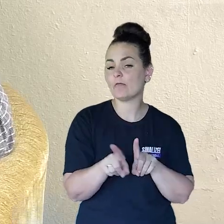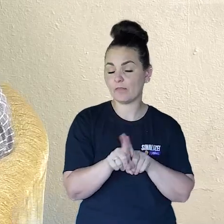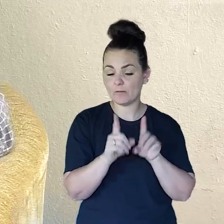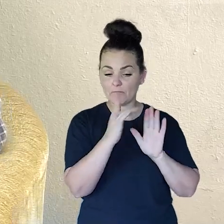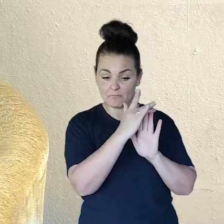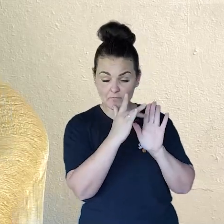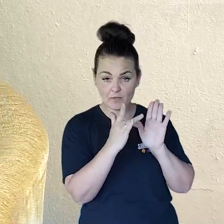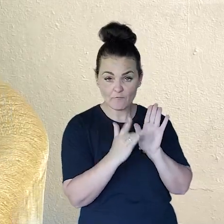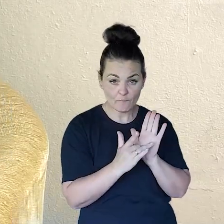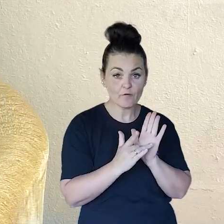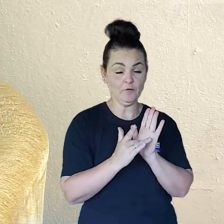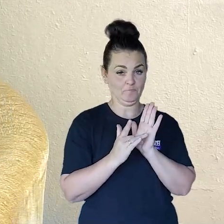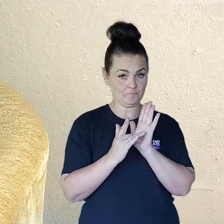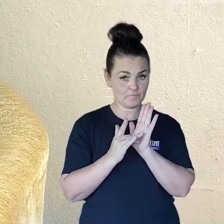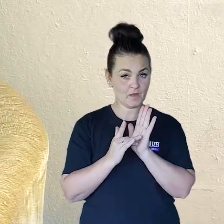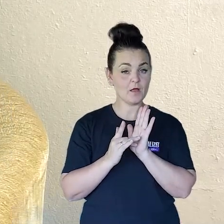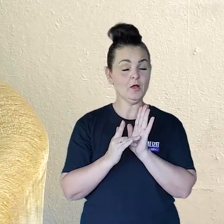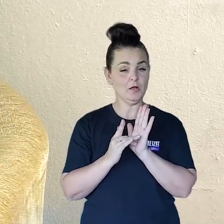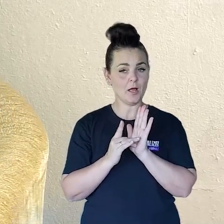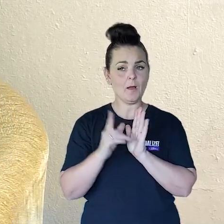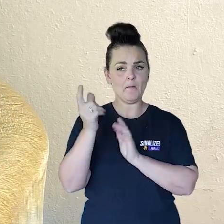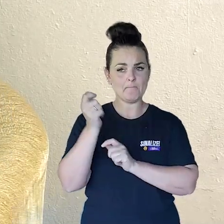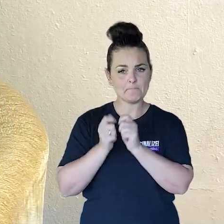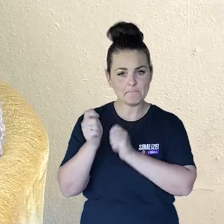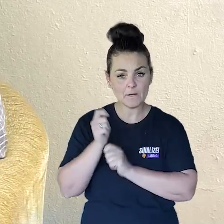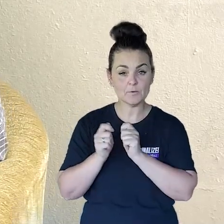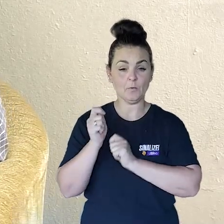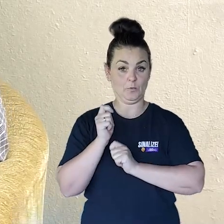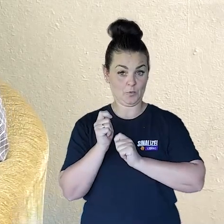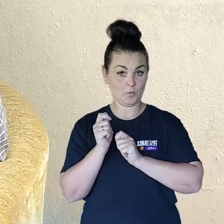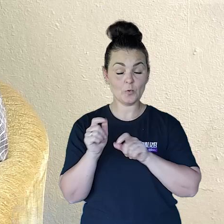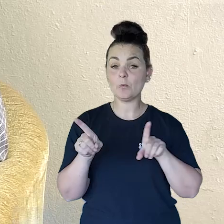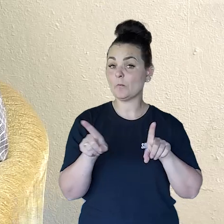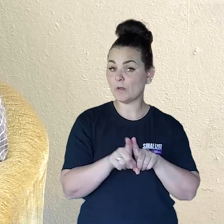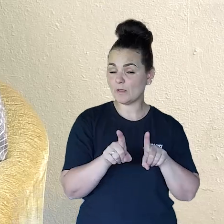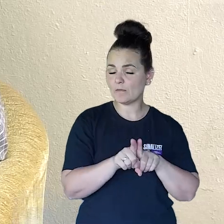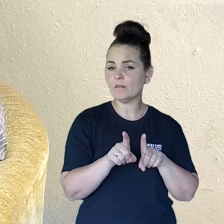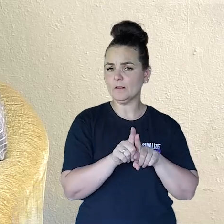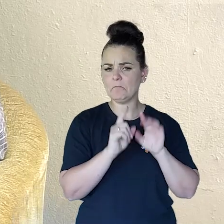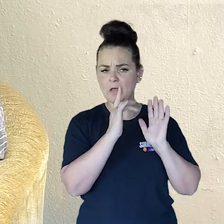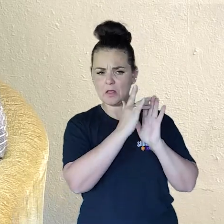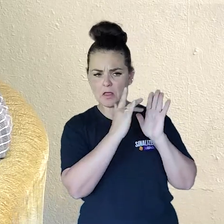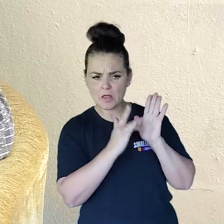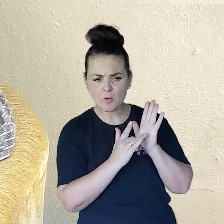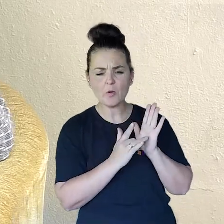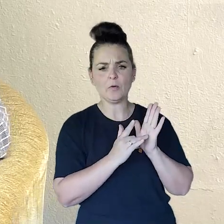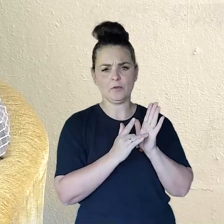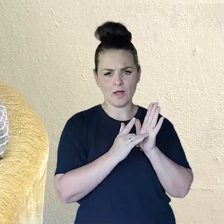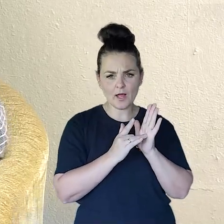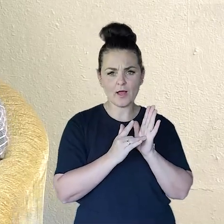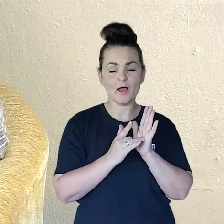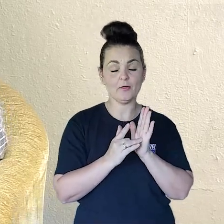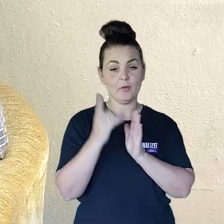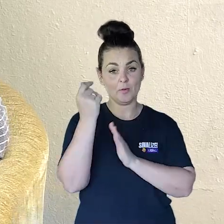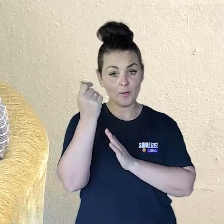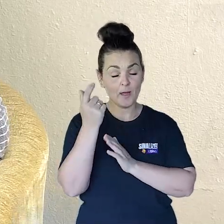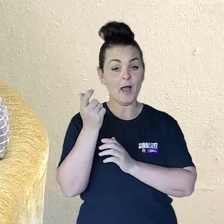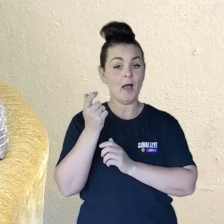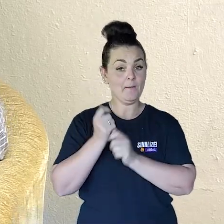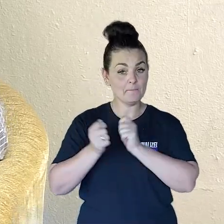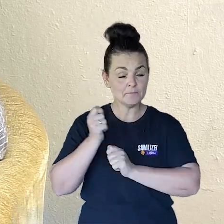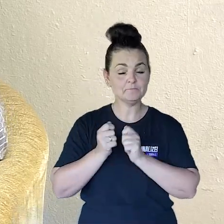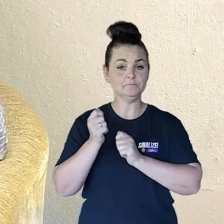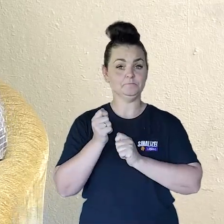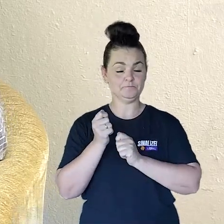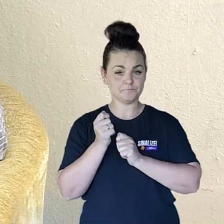também voltadas ao segmento de parte econômica, a parte até mesmo administrativa, mas o meu